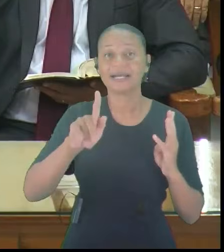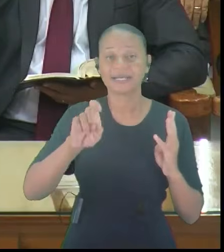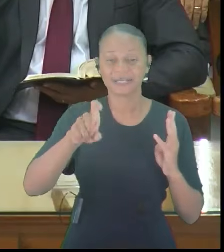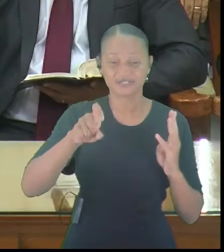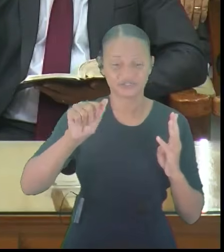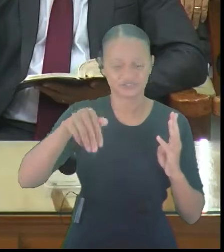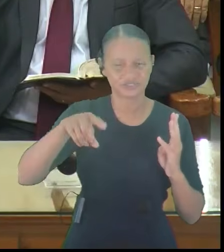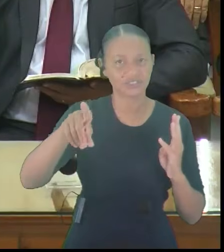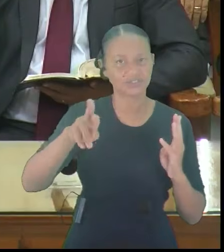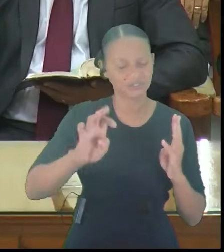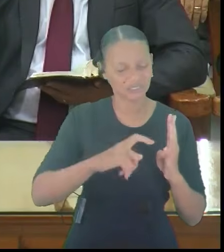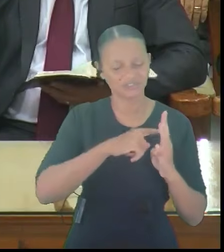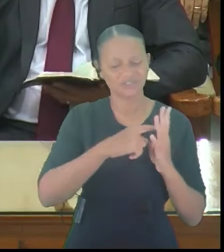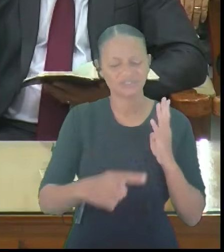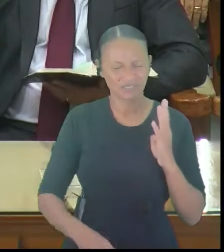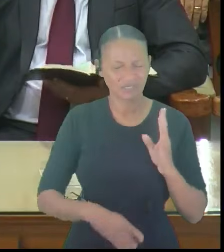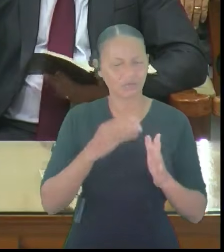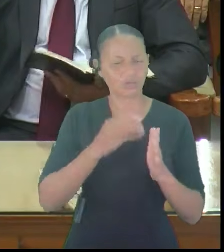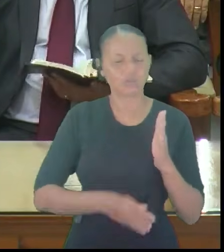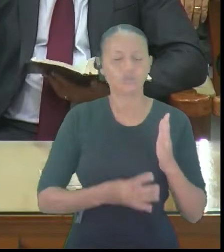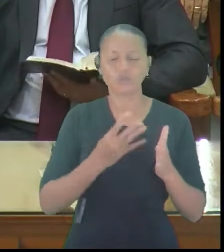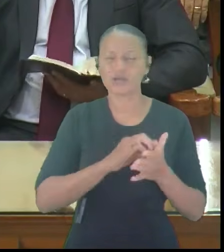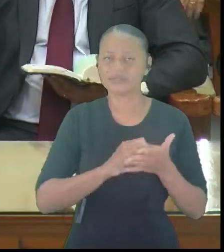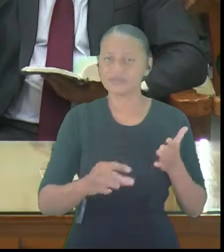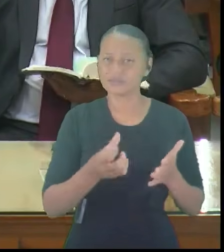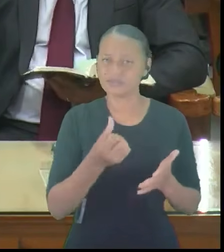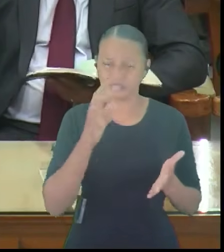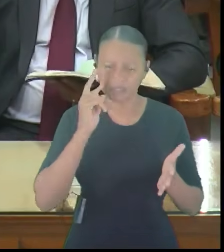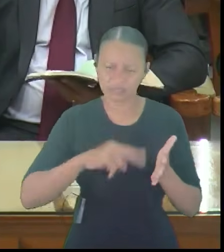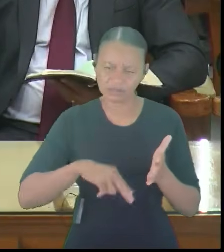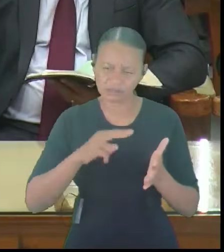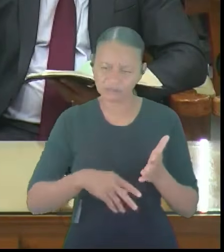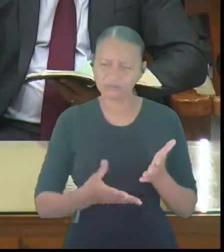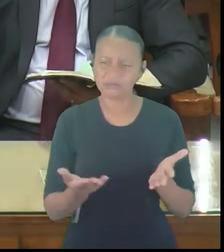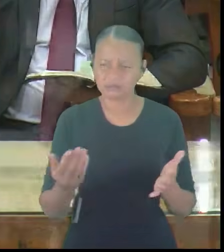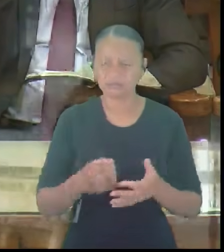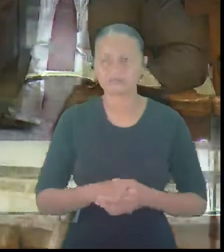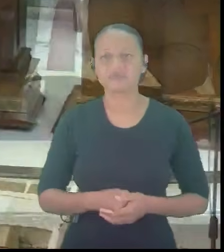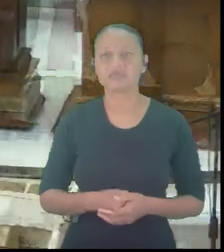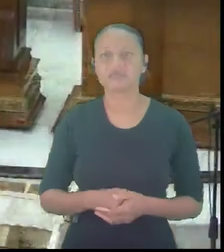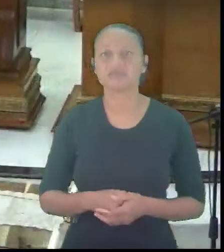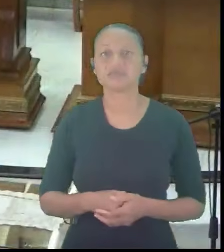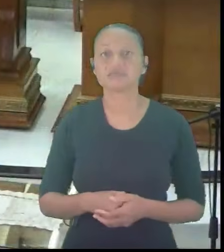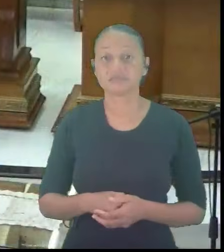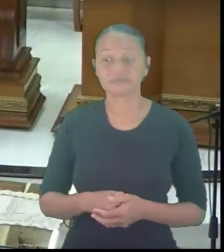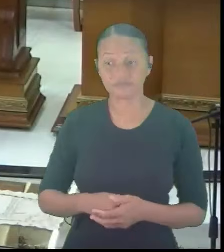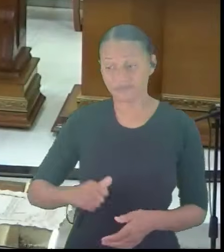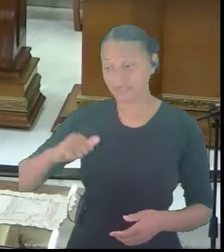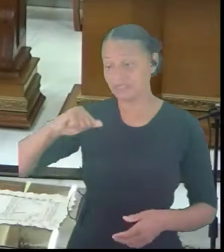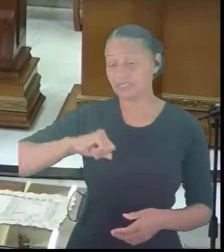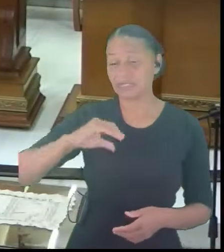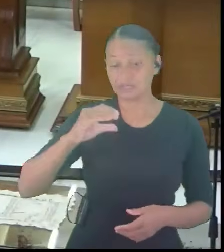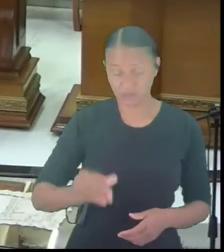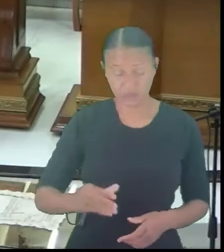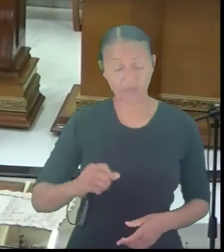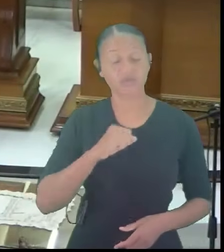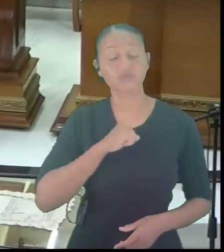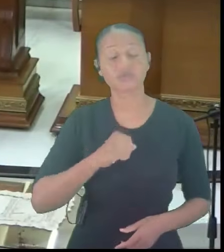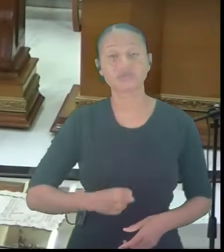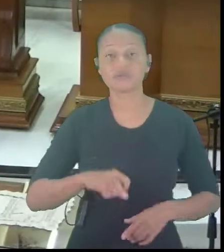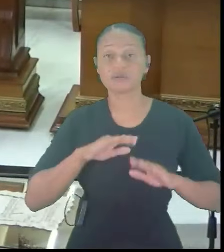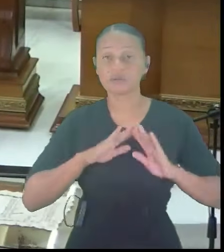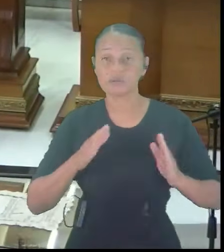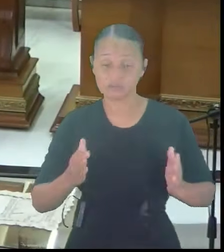isso. 4 e 6. Leia aí em 4 e 6. Leia aí capítulo 4, versículo 6. E Anás, o sumo sacerdote,